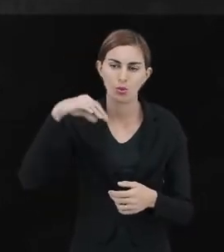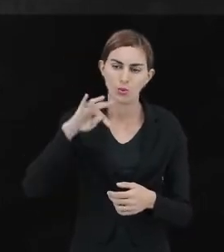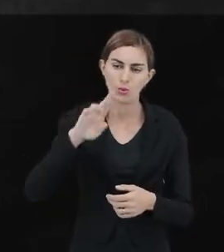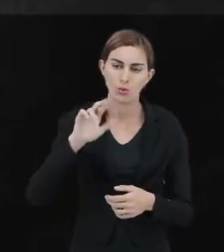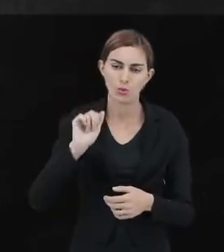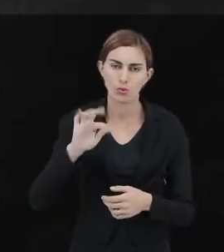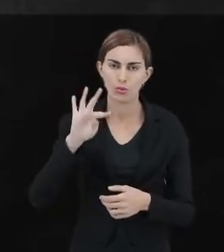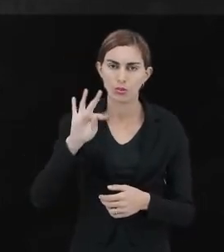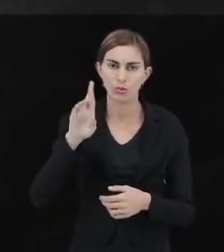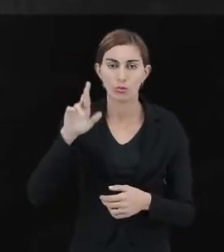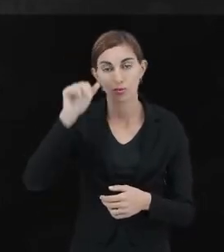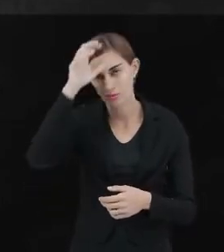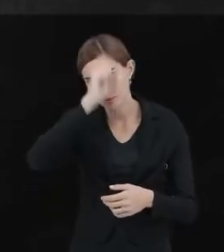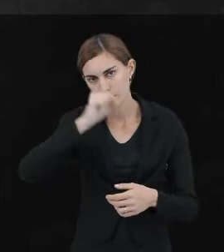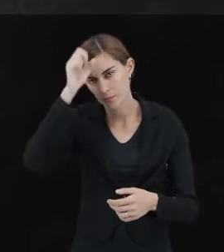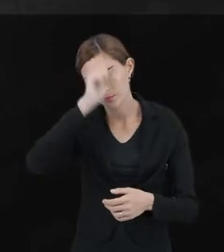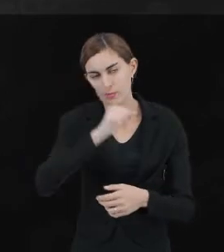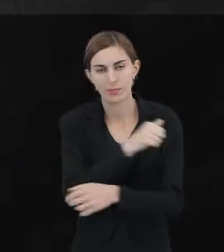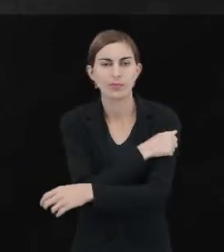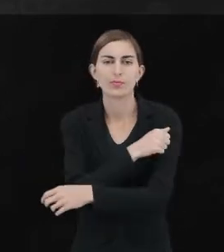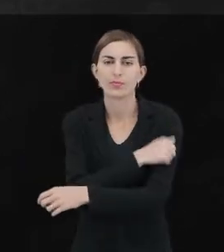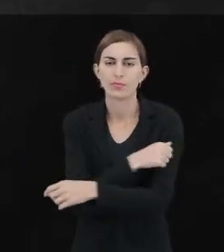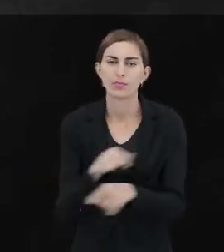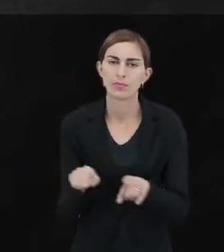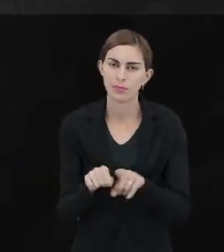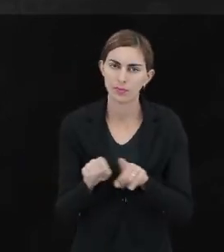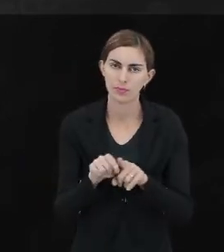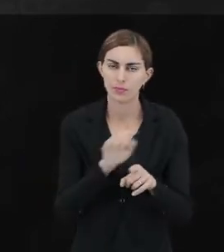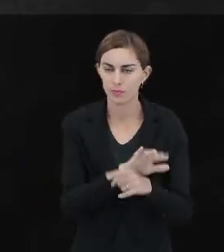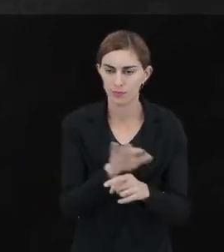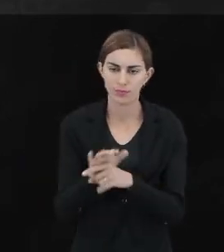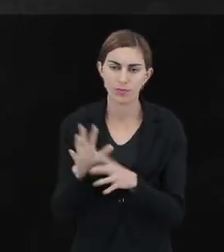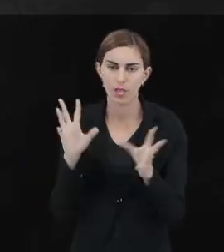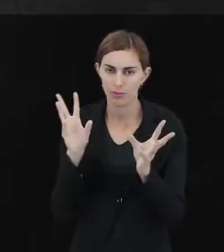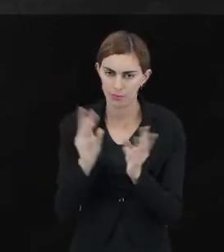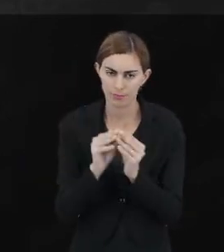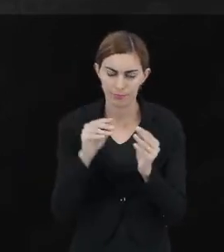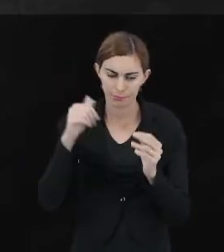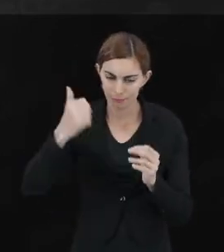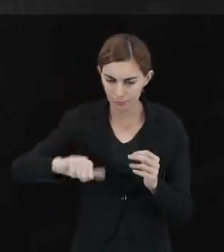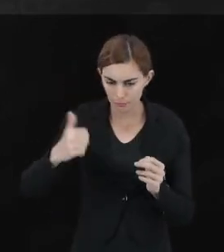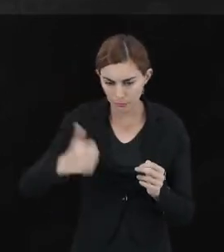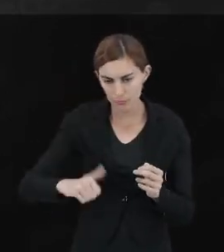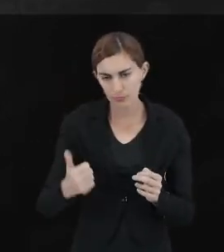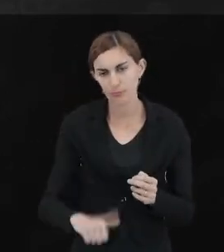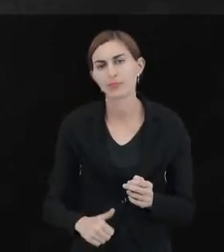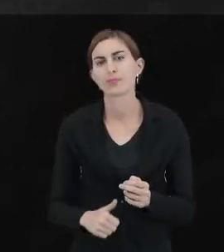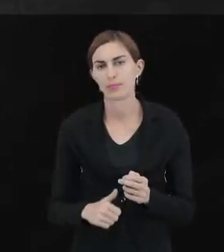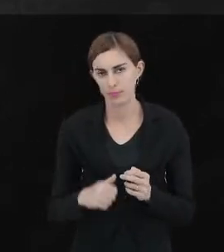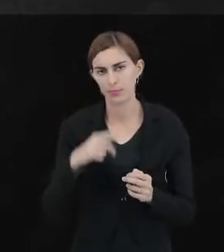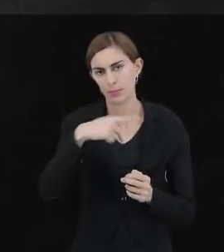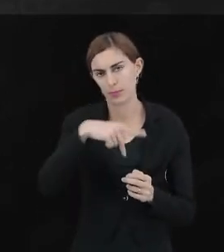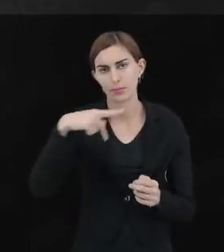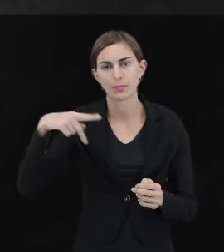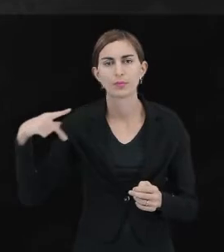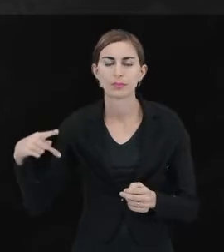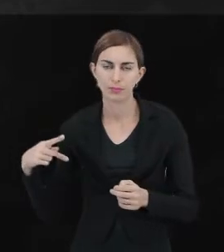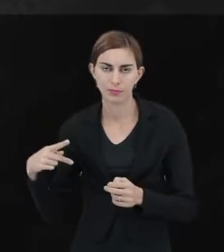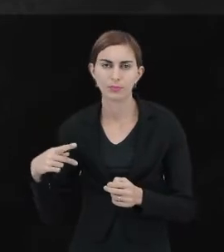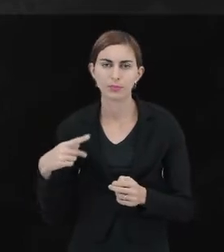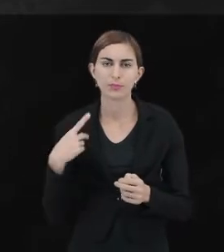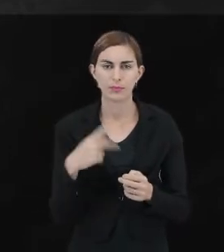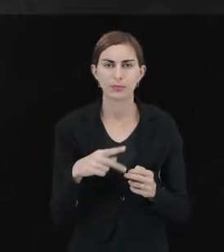contraturno nas aprendizagens dos alunos, o que permite também uma análise ou avaliação e revisão do próprio